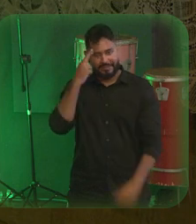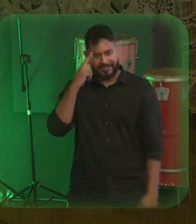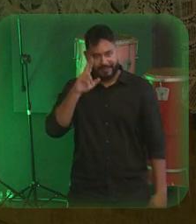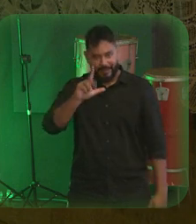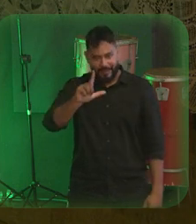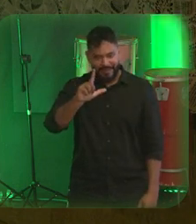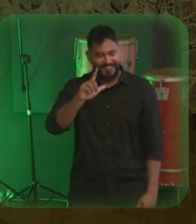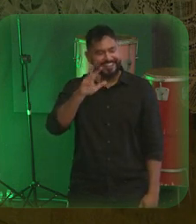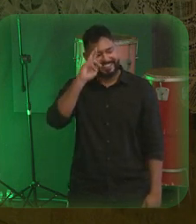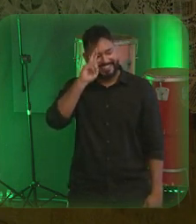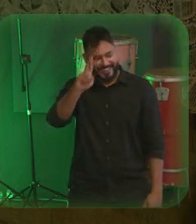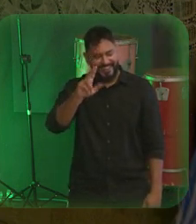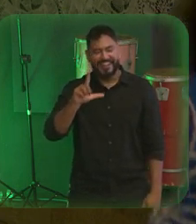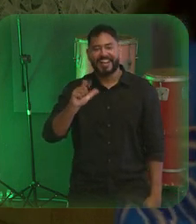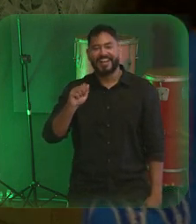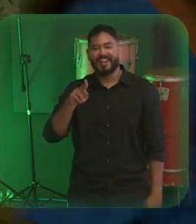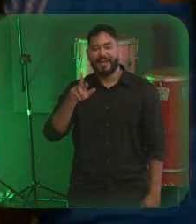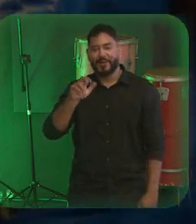Silva.